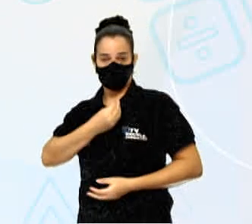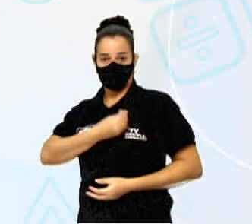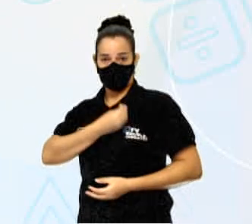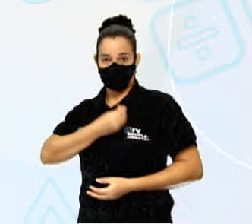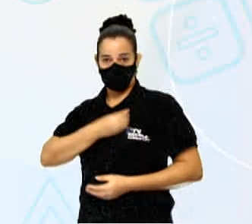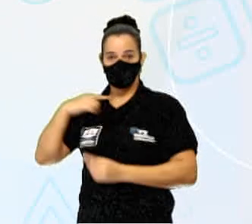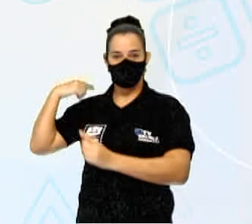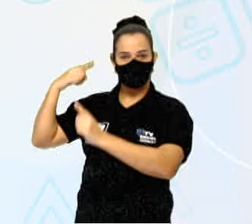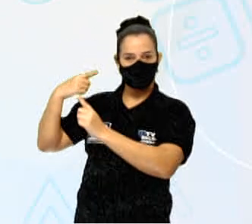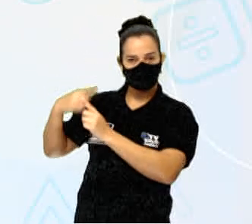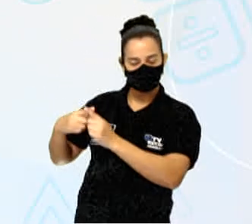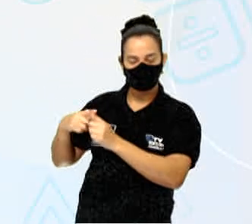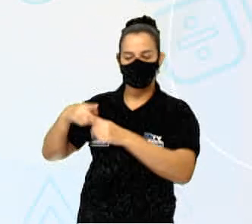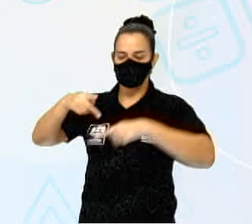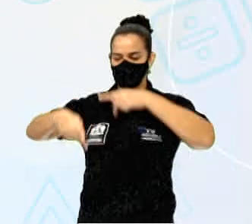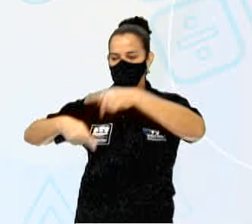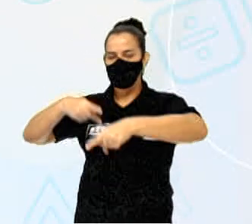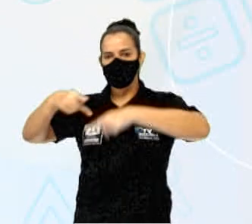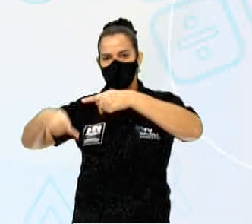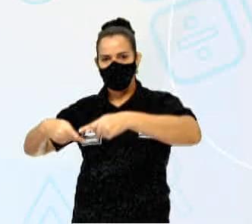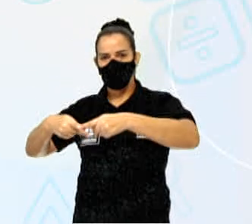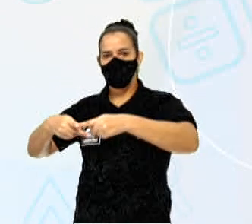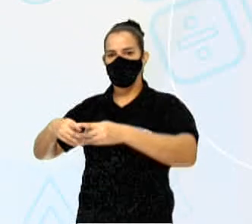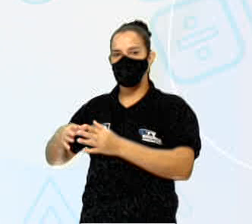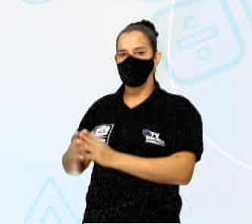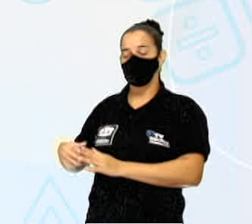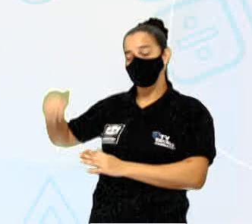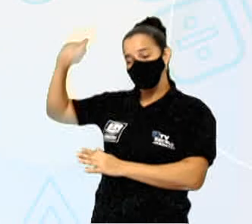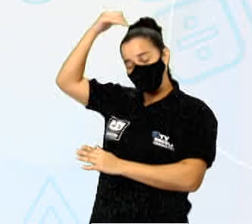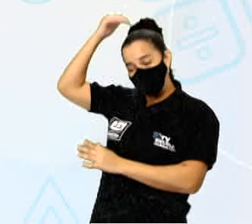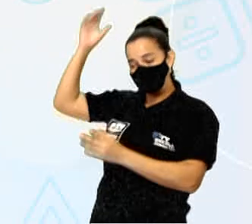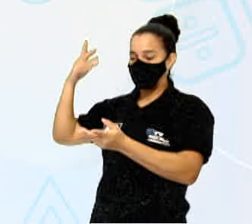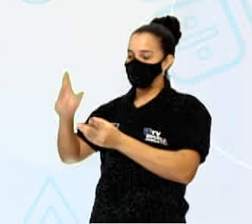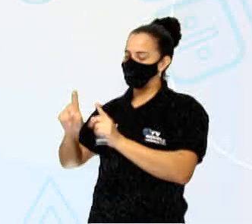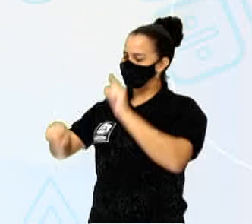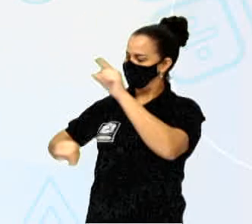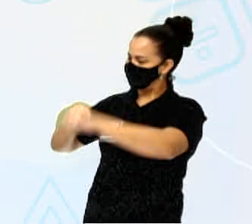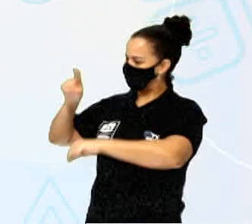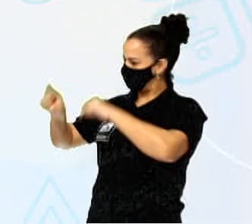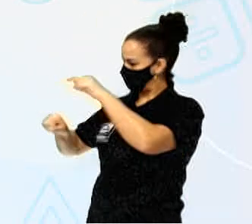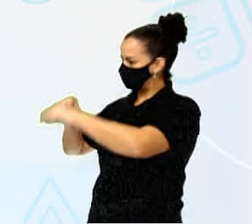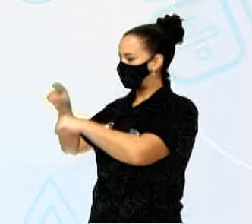povo, através dos julgamentos, das escolhas e dos